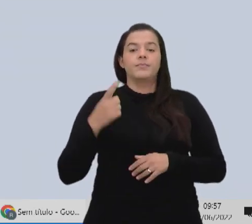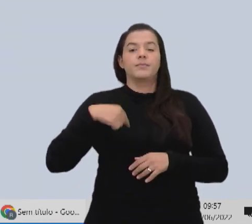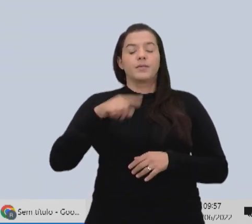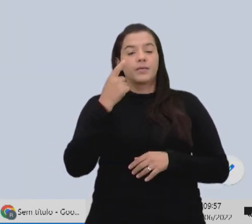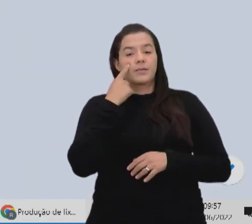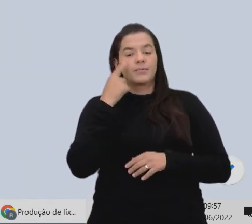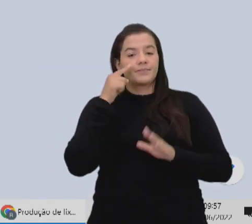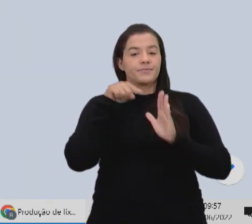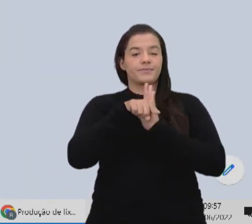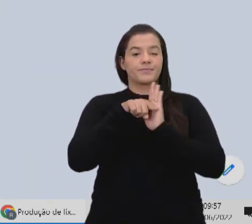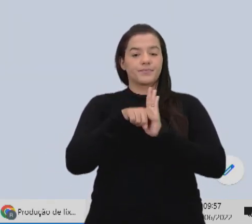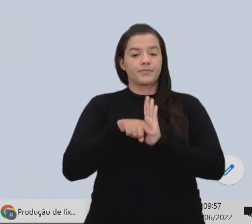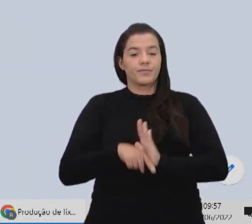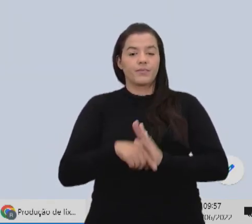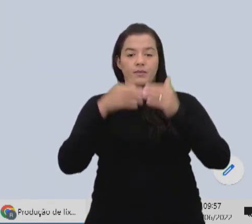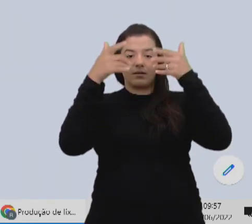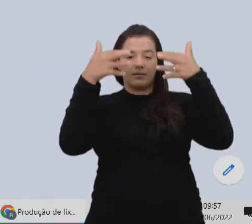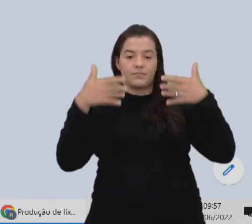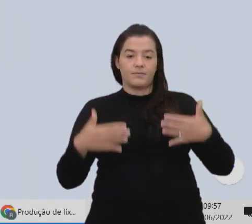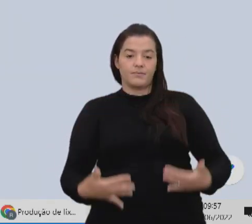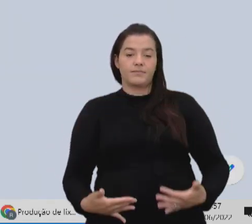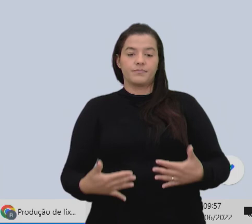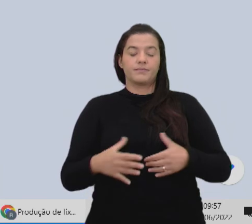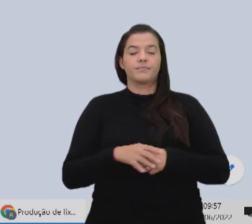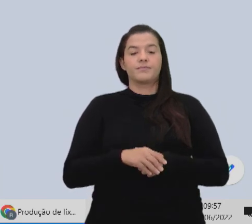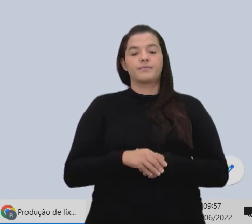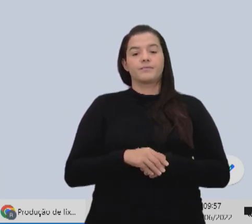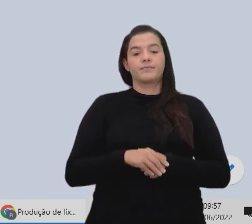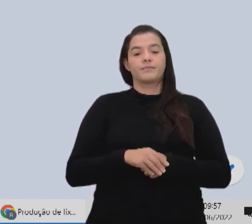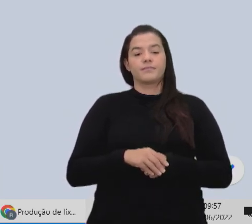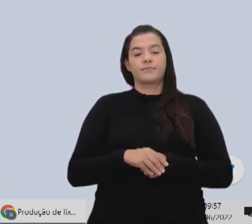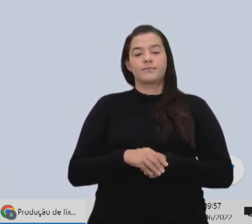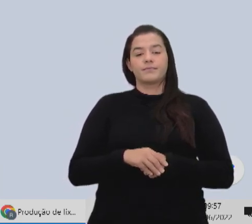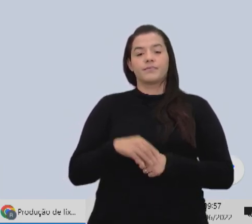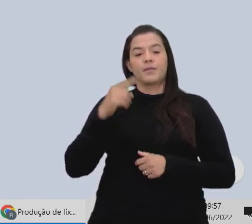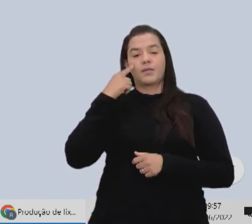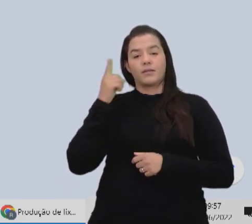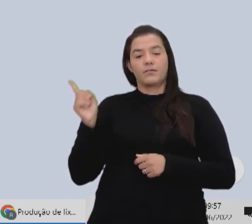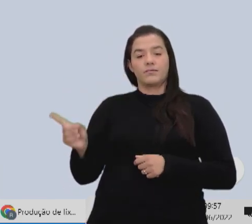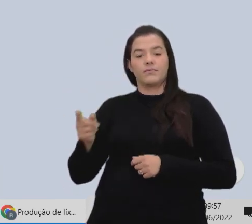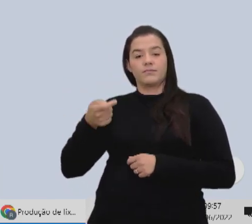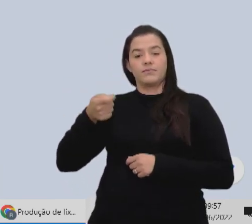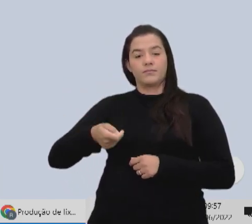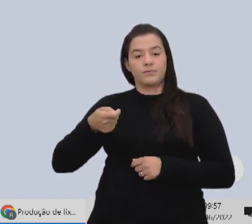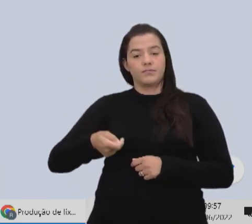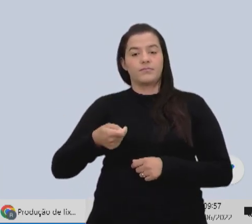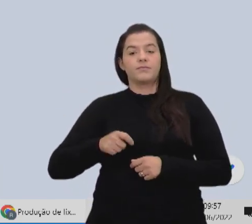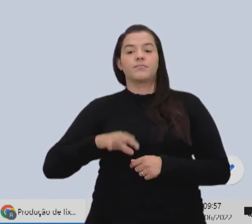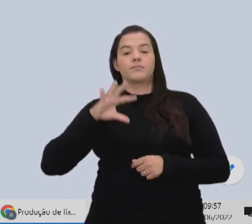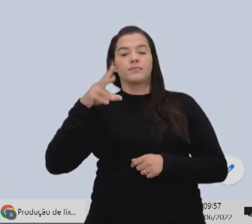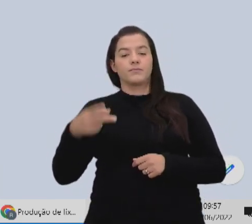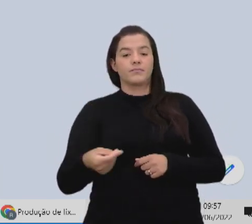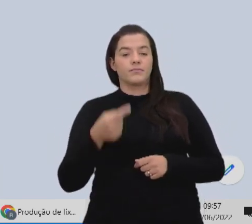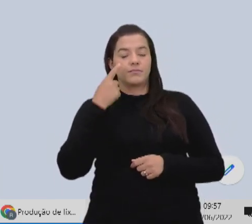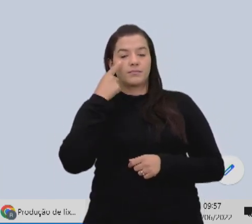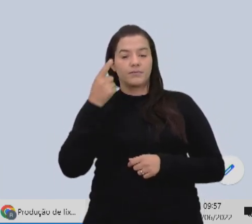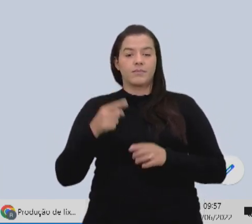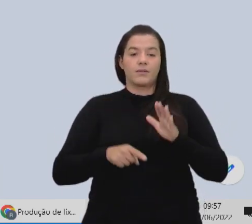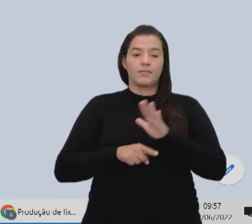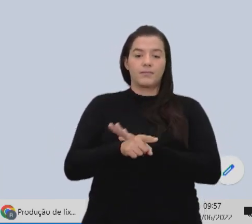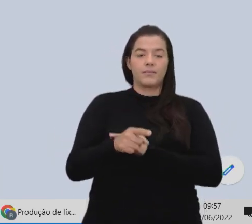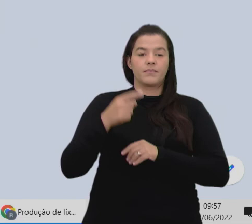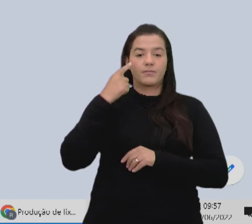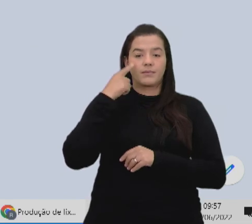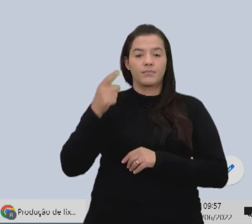visualizar para ver como ficou. Tá bom? Ó, tá vendo que tem um asterisco escrito obrigatório aqui, Sim. ó? Ok. Porque ela é obrigatória. E se Sim. você ver a sua questão 1, ó,